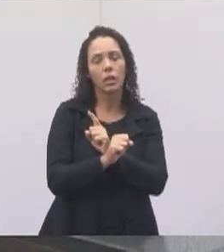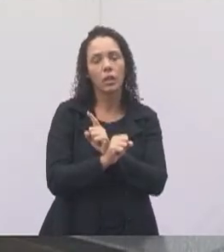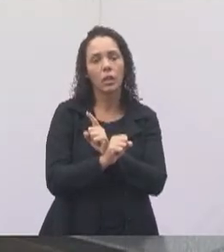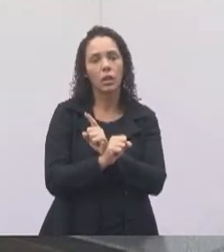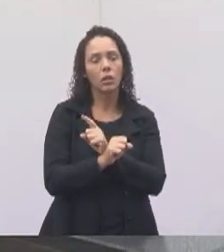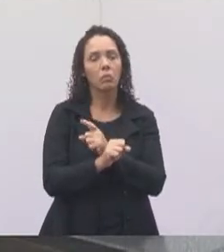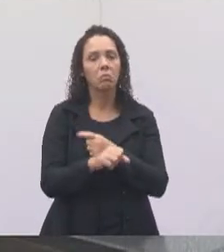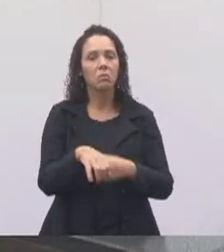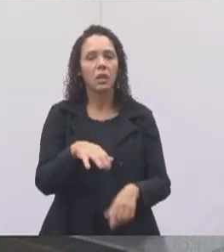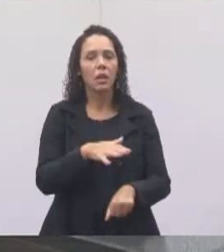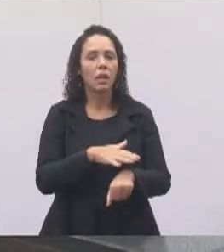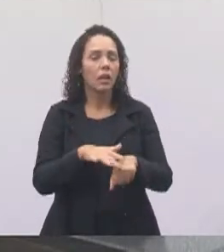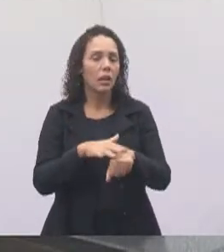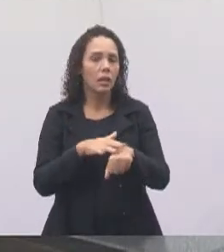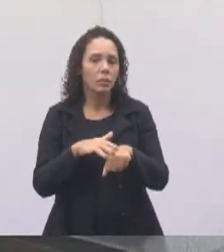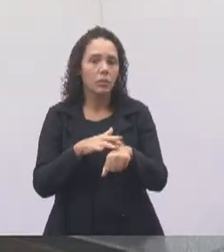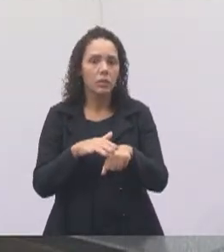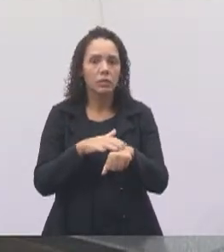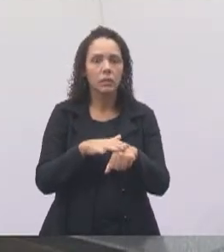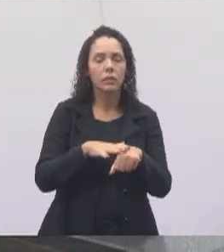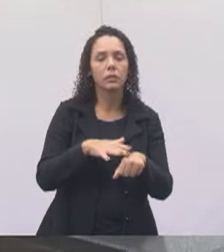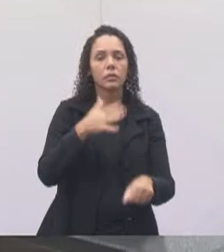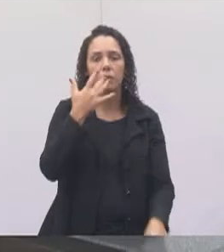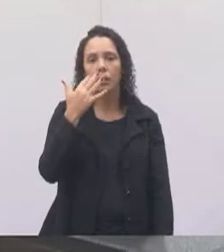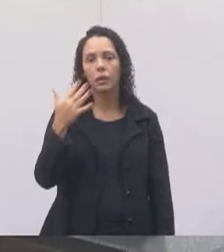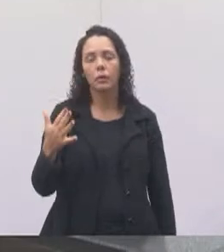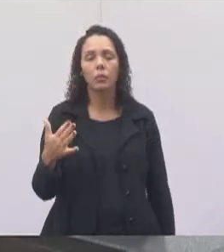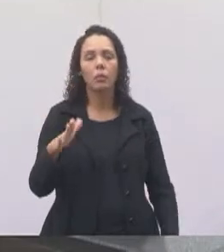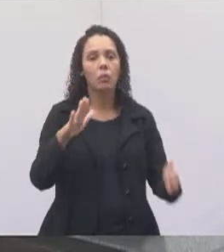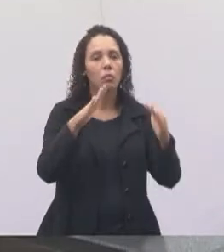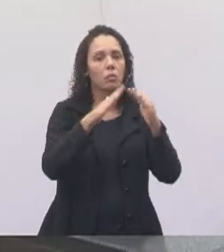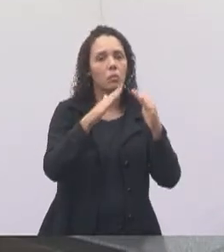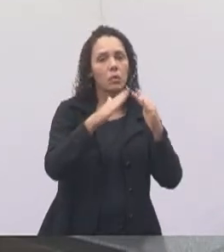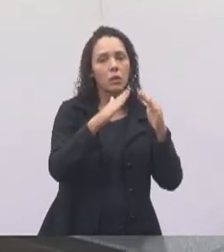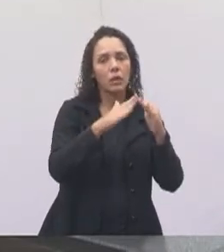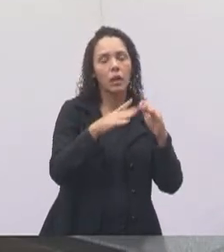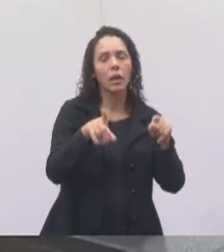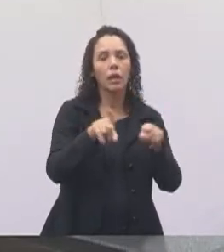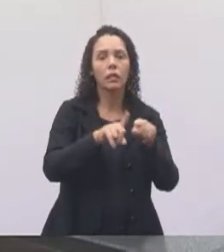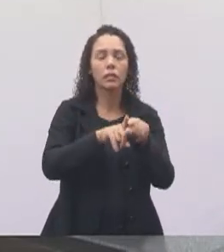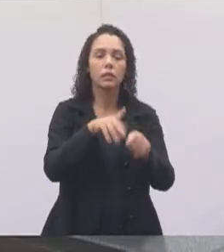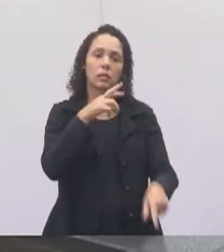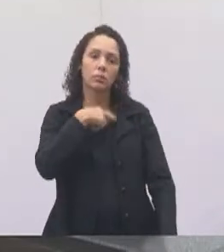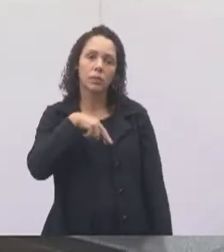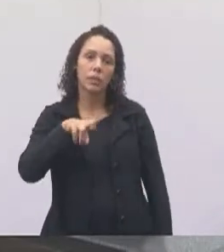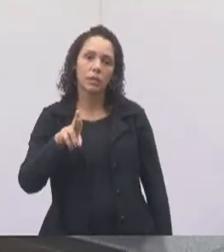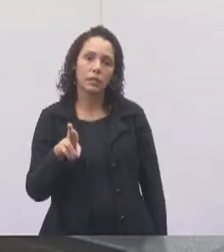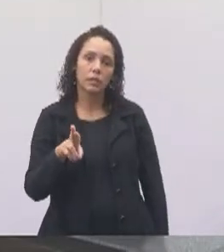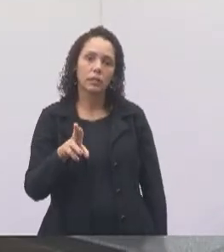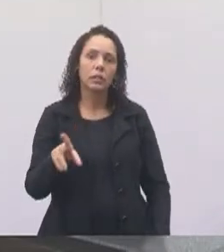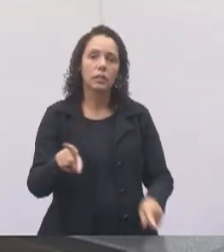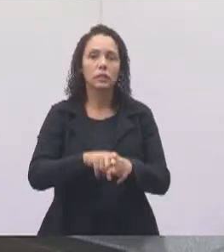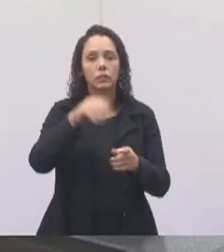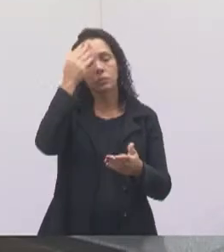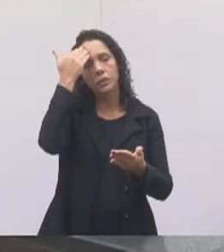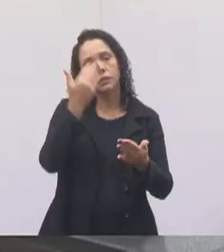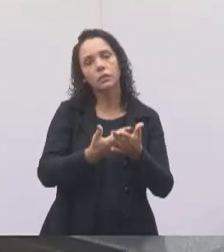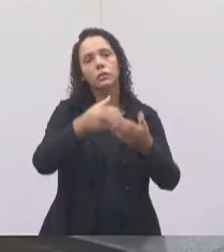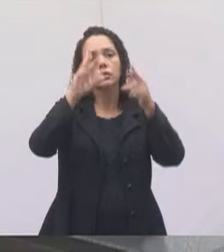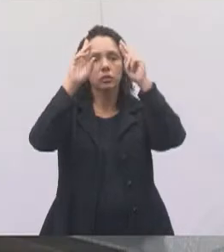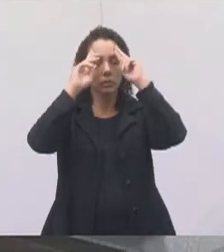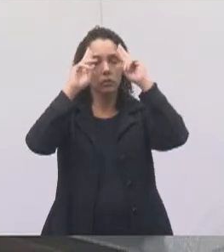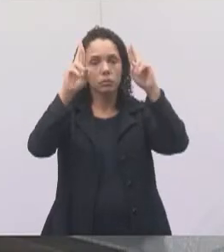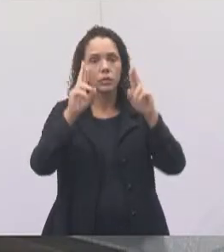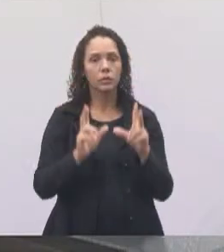classe ao local onde mora e também com relação à crença. E também acredito que o respeito